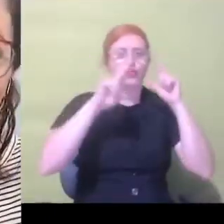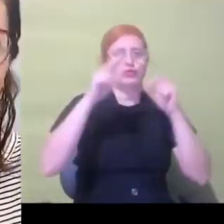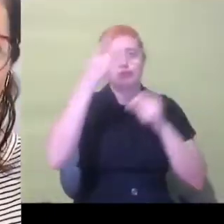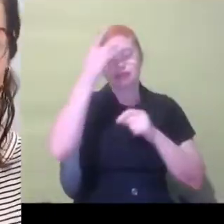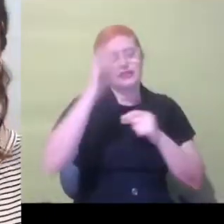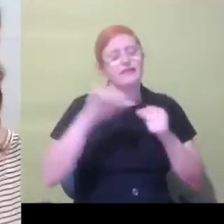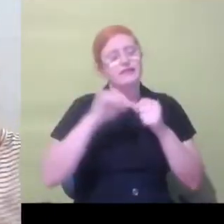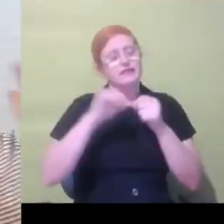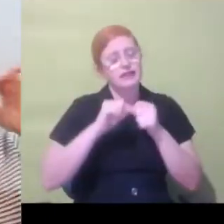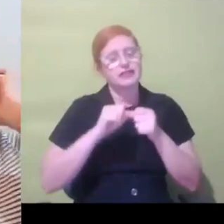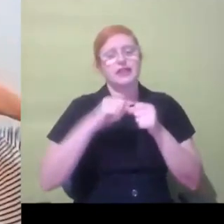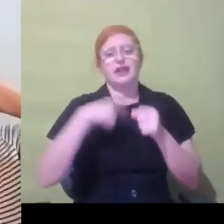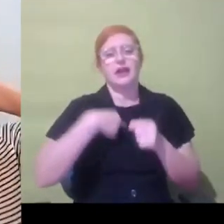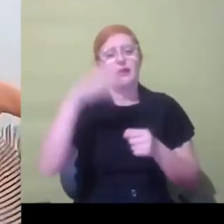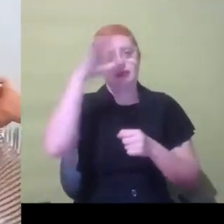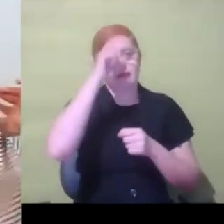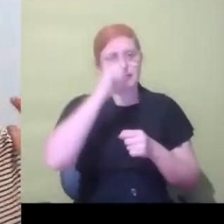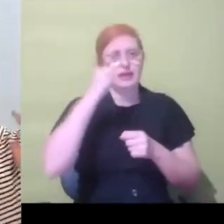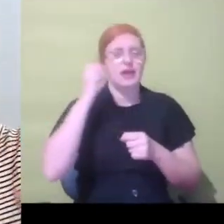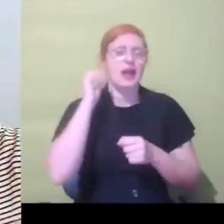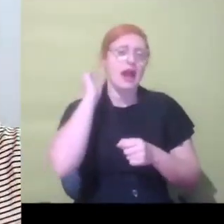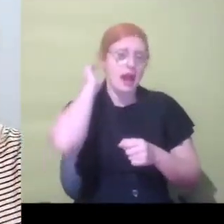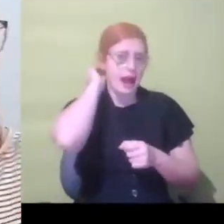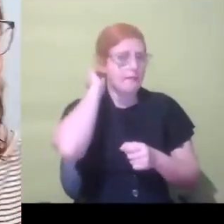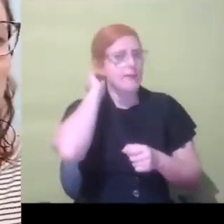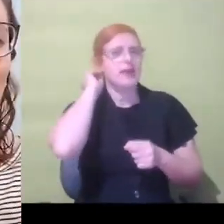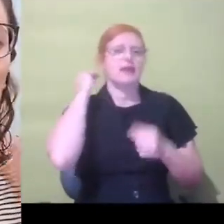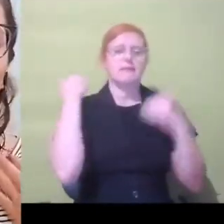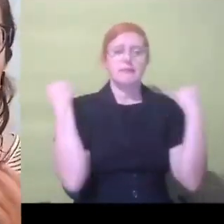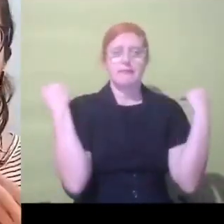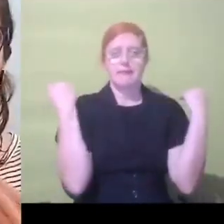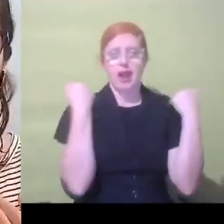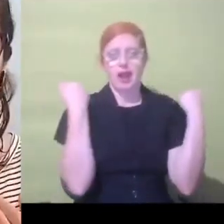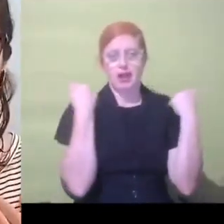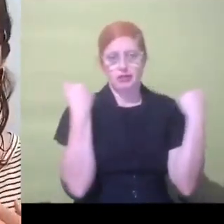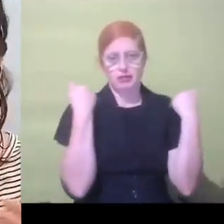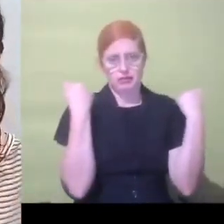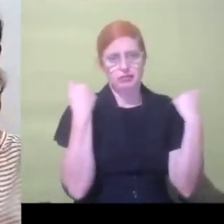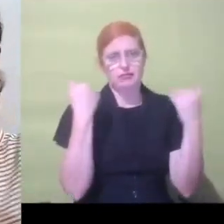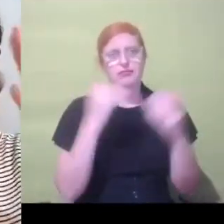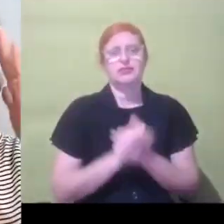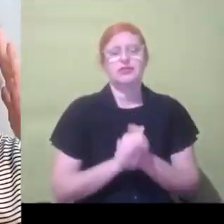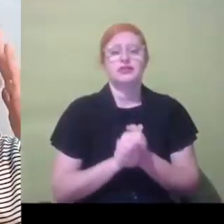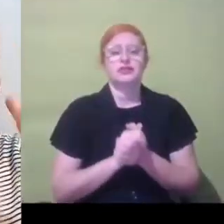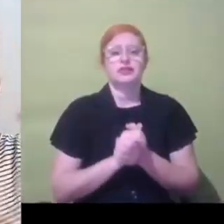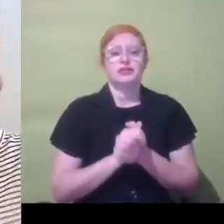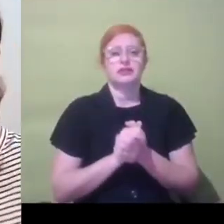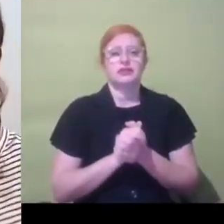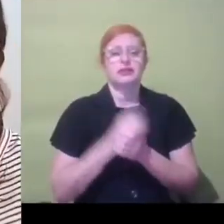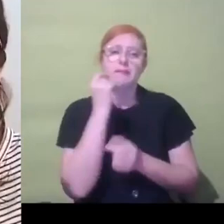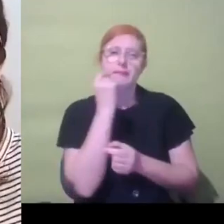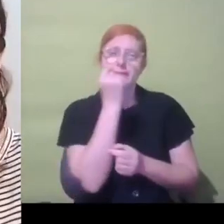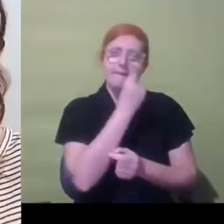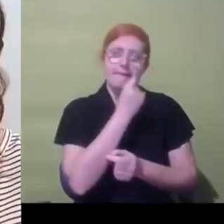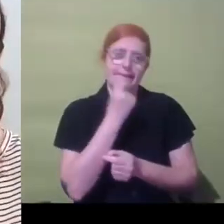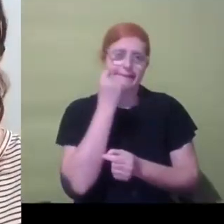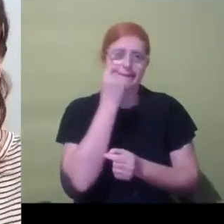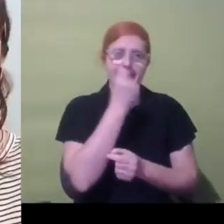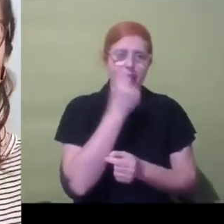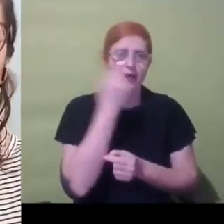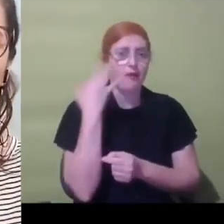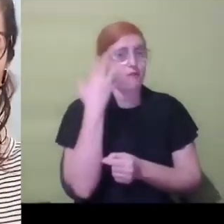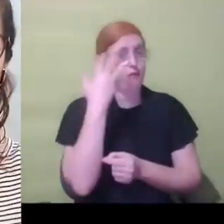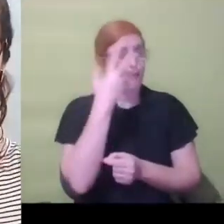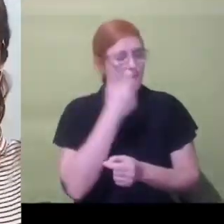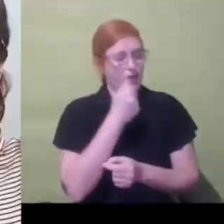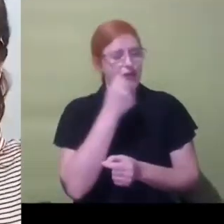isso muito bem, estou aprendendo. Meu cabelo é médio, na altura do ombro, estou com batom, fiquei